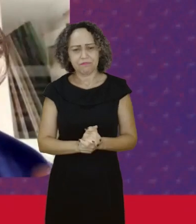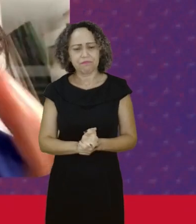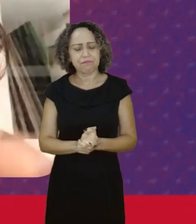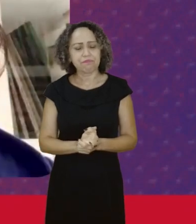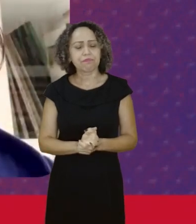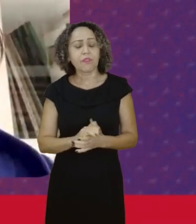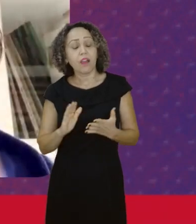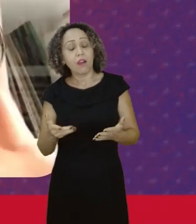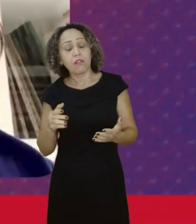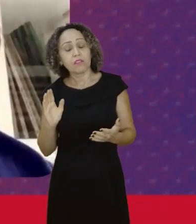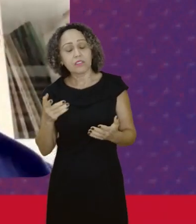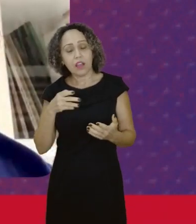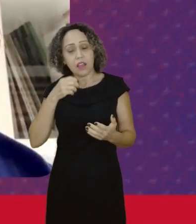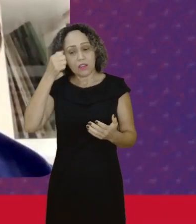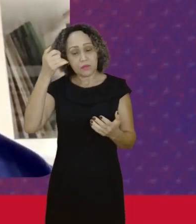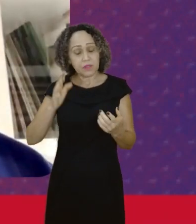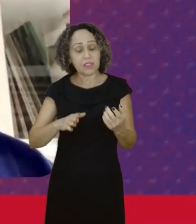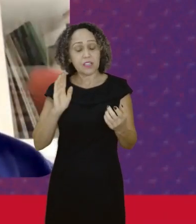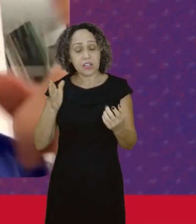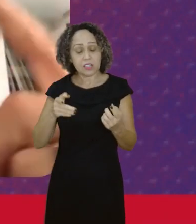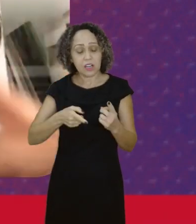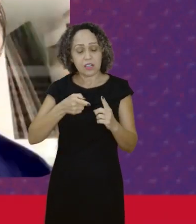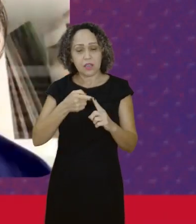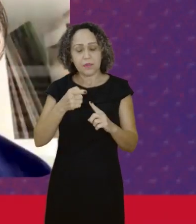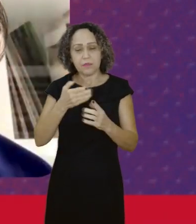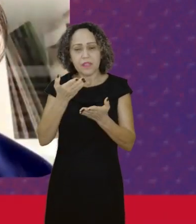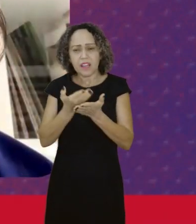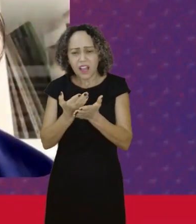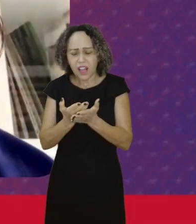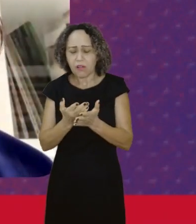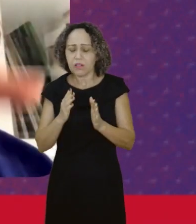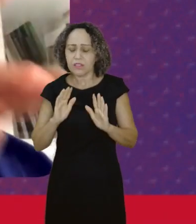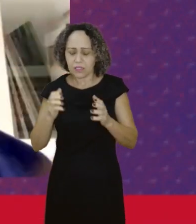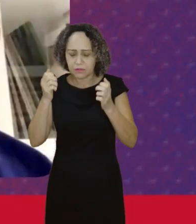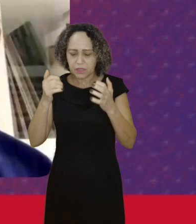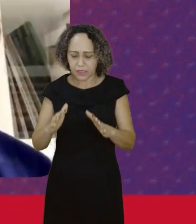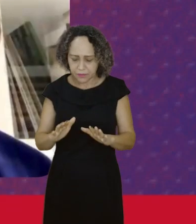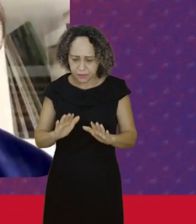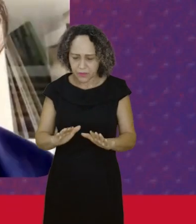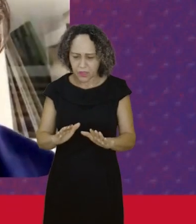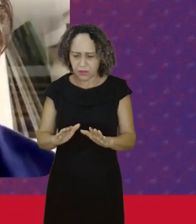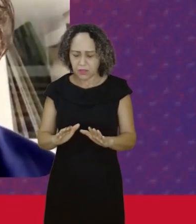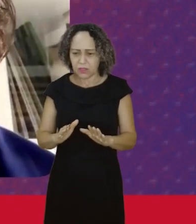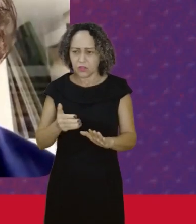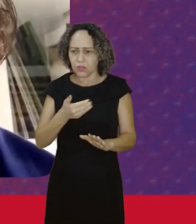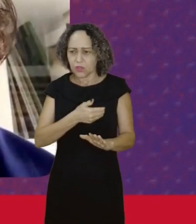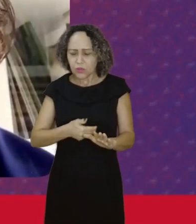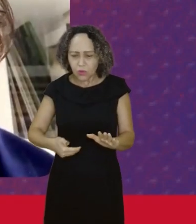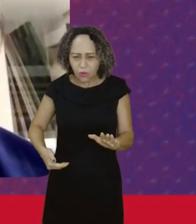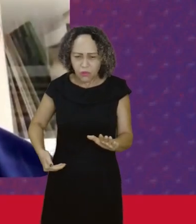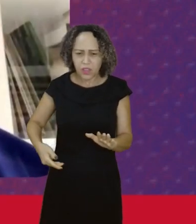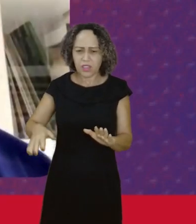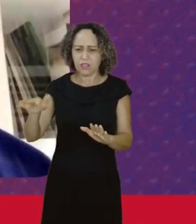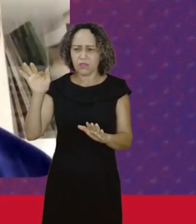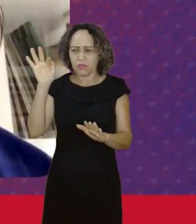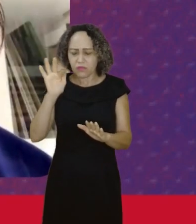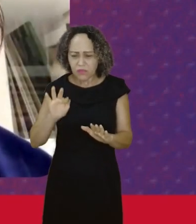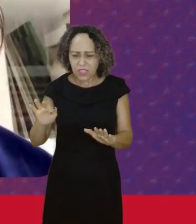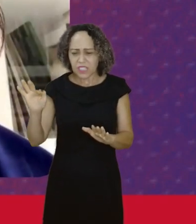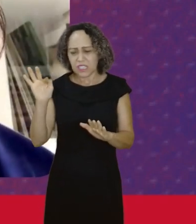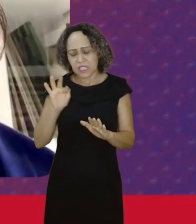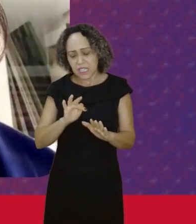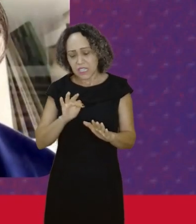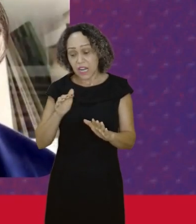aula, de todo o esforço, de toda a movimentação que o governo federal e a sua base social têm